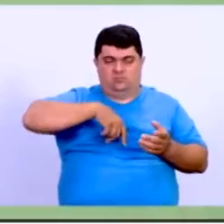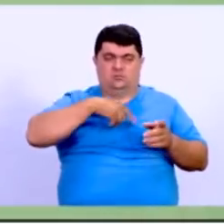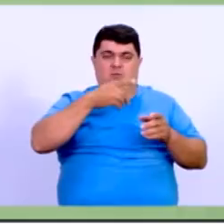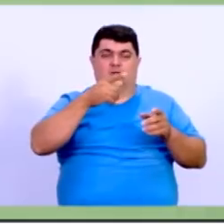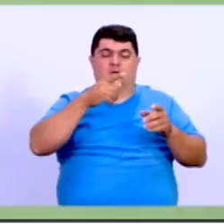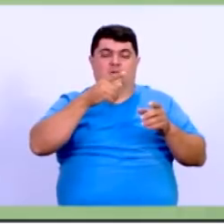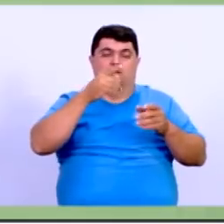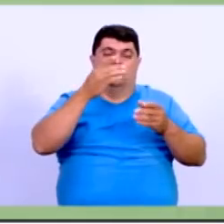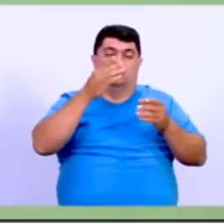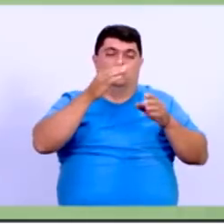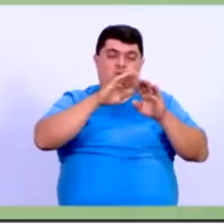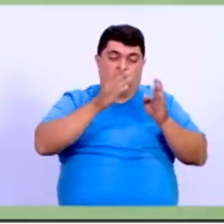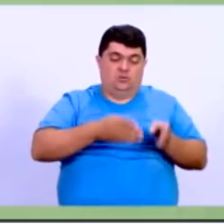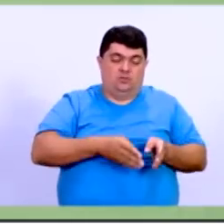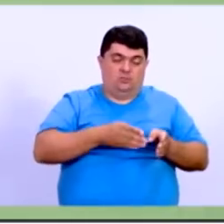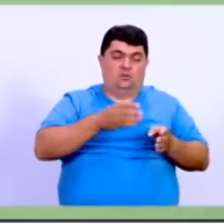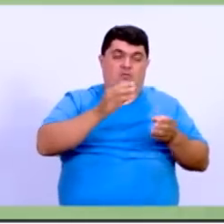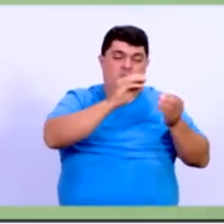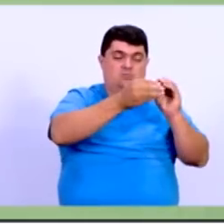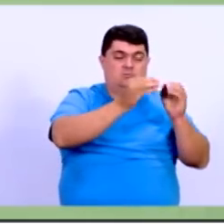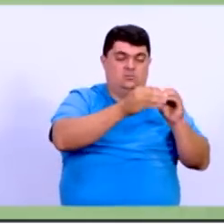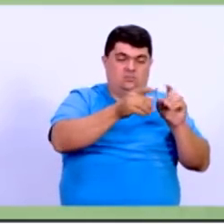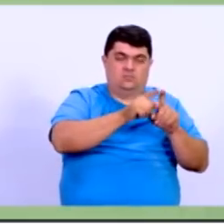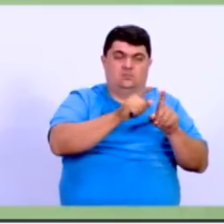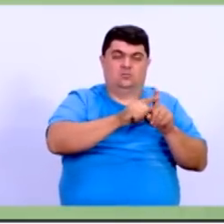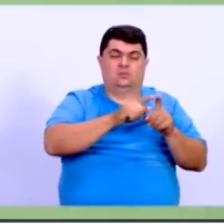de banco de dados. O servidor de arquivos ele vai